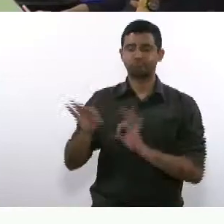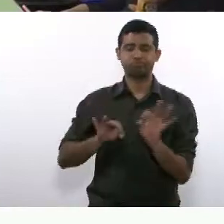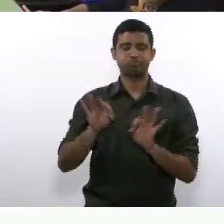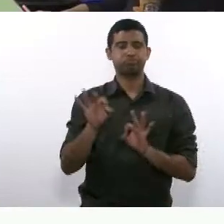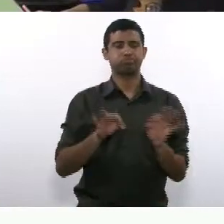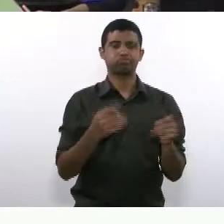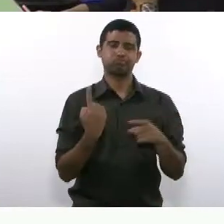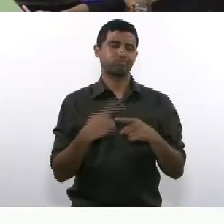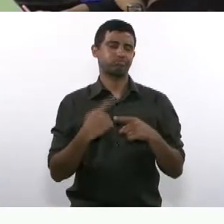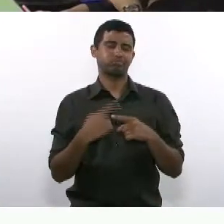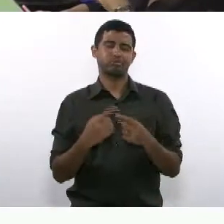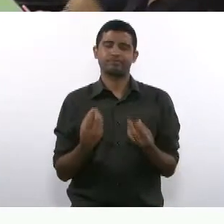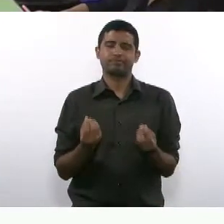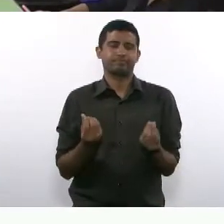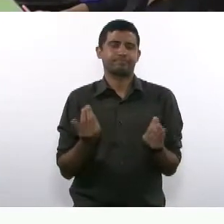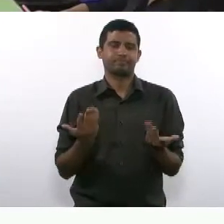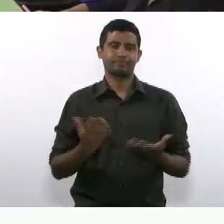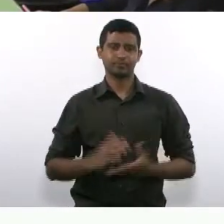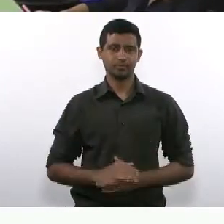de outras